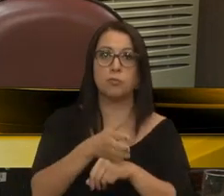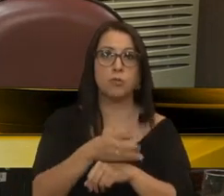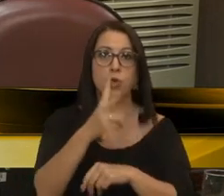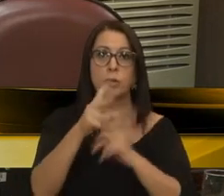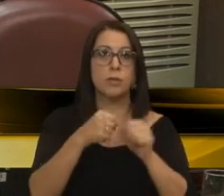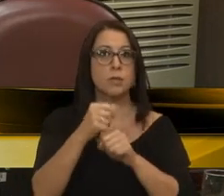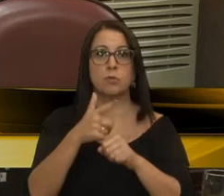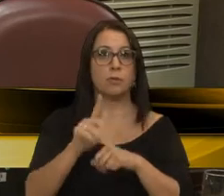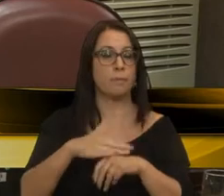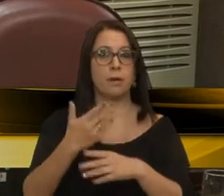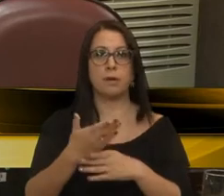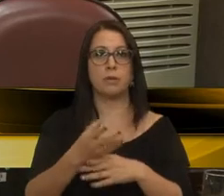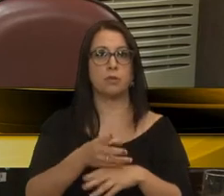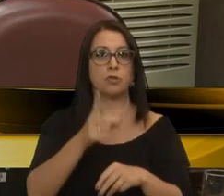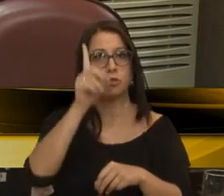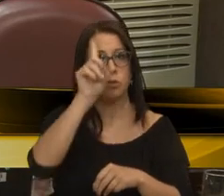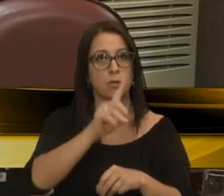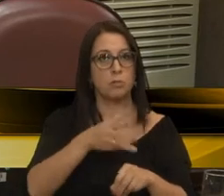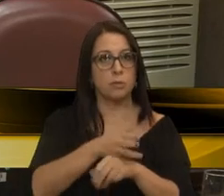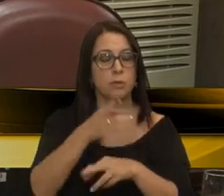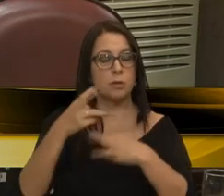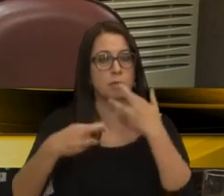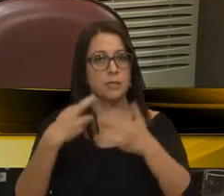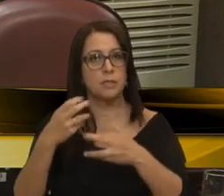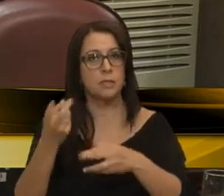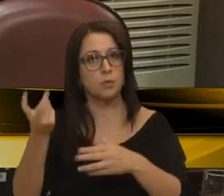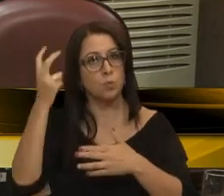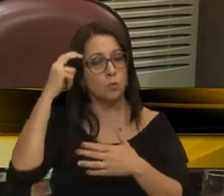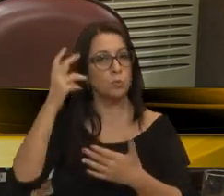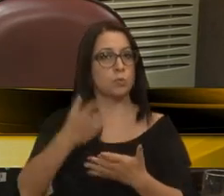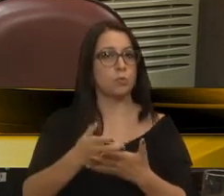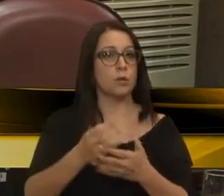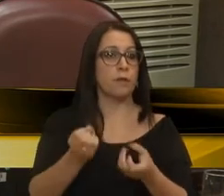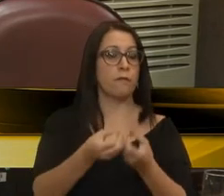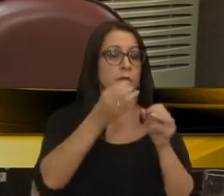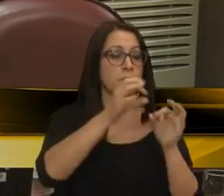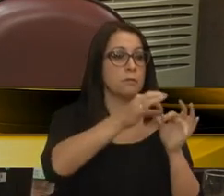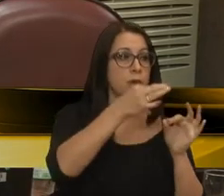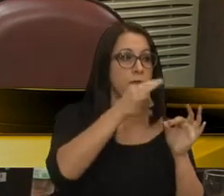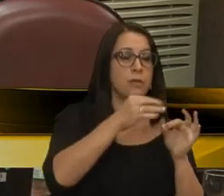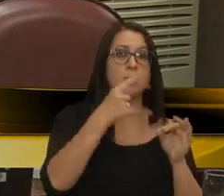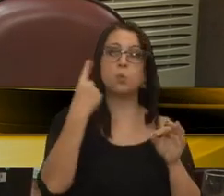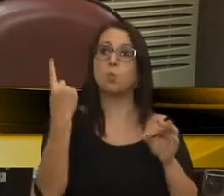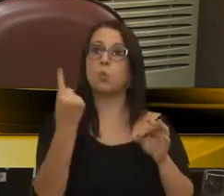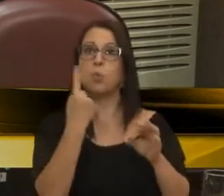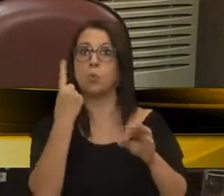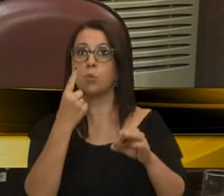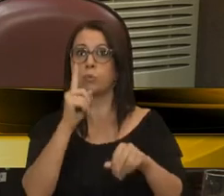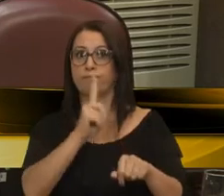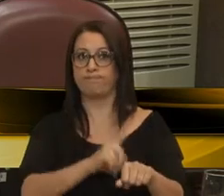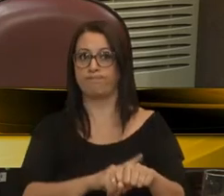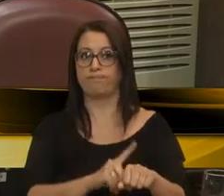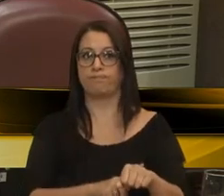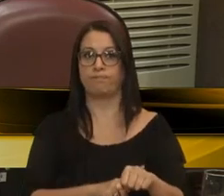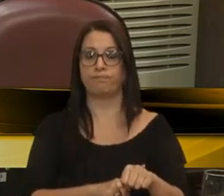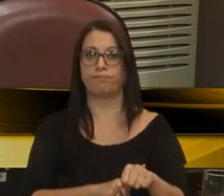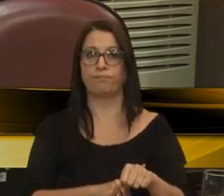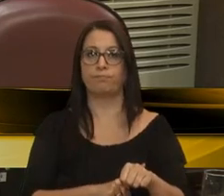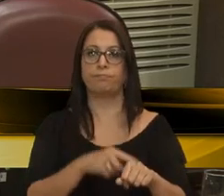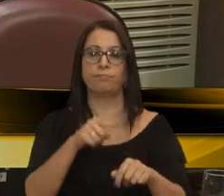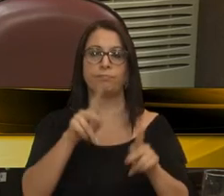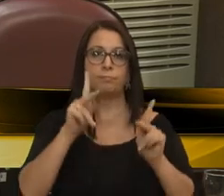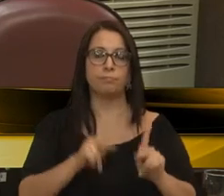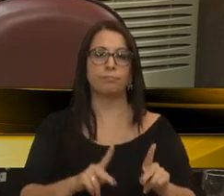já não tem mais direito à cultura, acesso ao lazer e à cultura. E a festa da uva poderia ser o único momento para esse